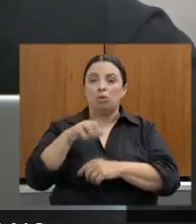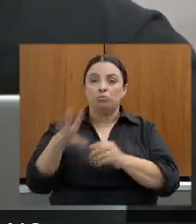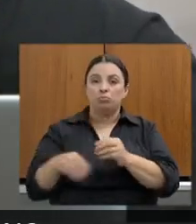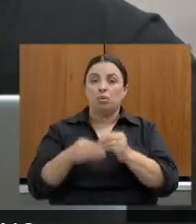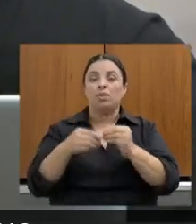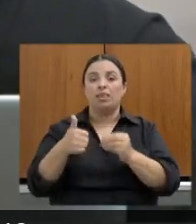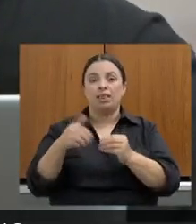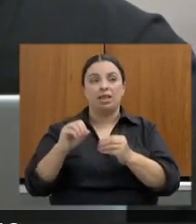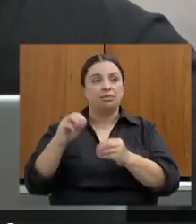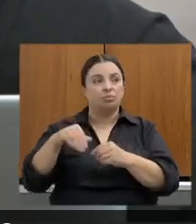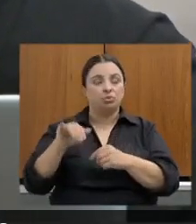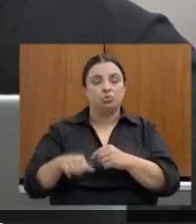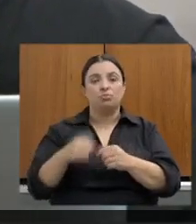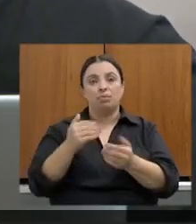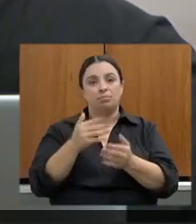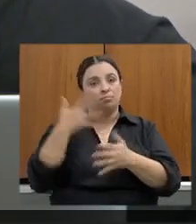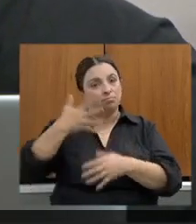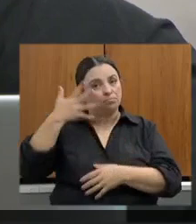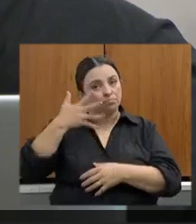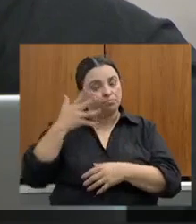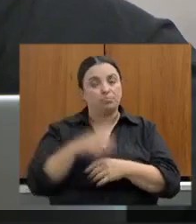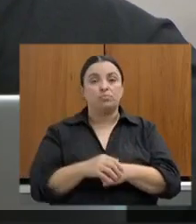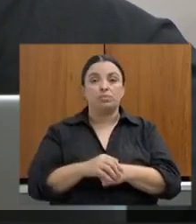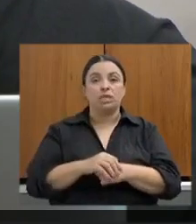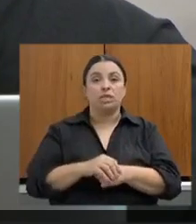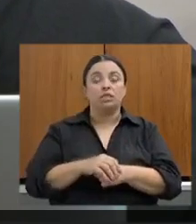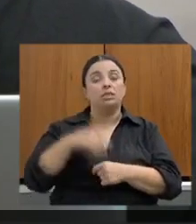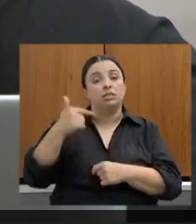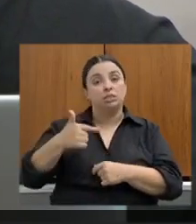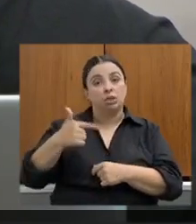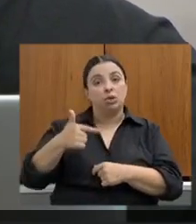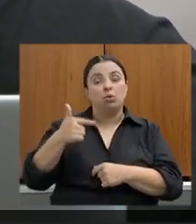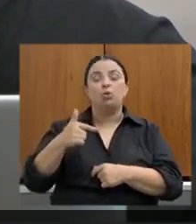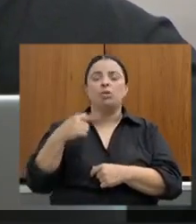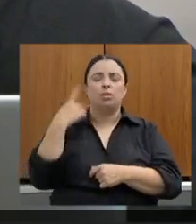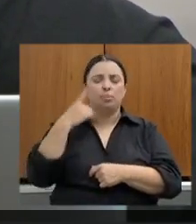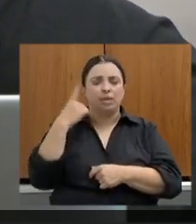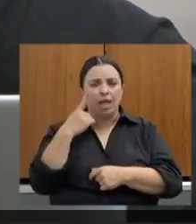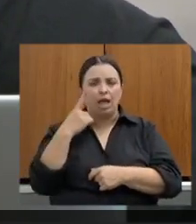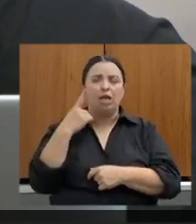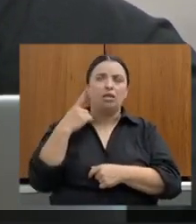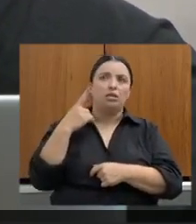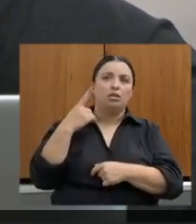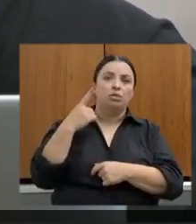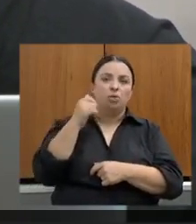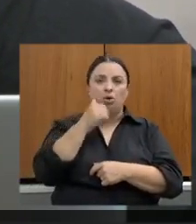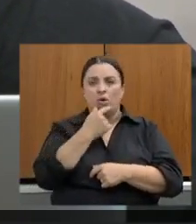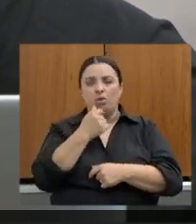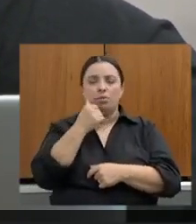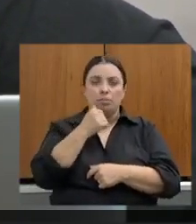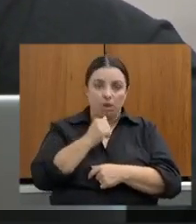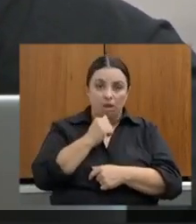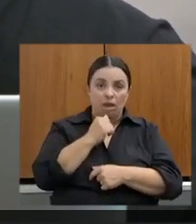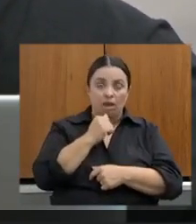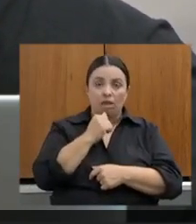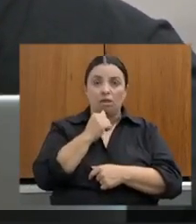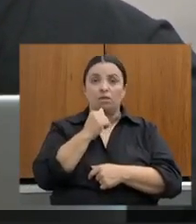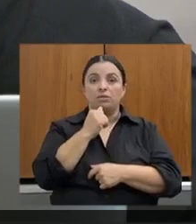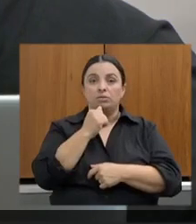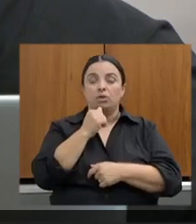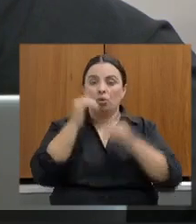minutos para suas disposições iniciais na sequência será concedida a palavra as deputadas e os executados nos termos da deliberação da mesa